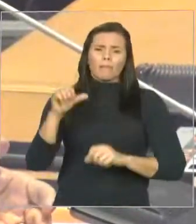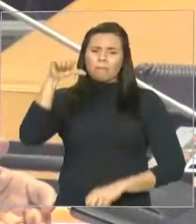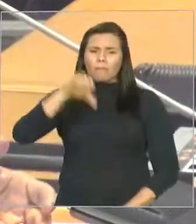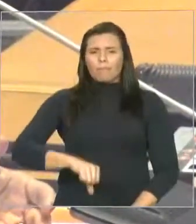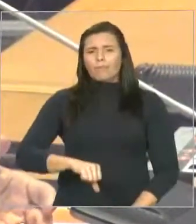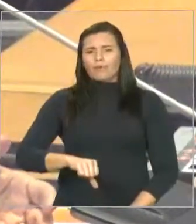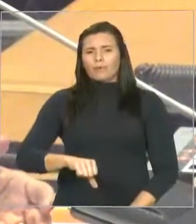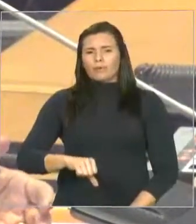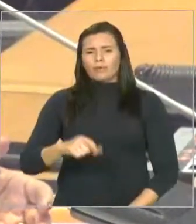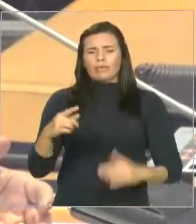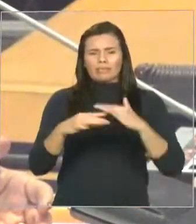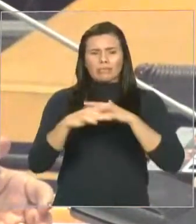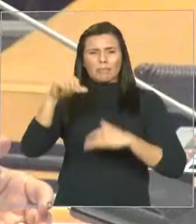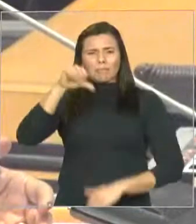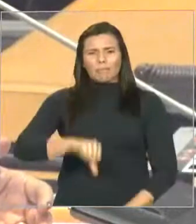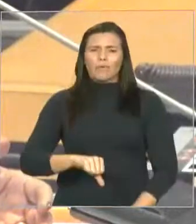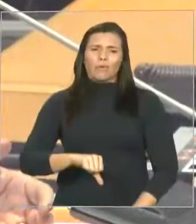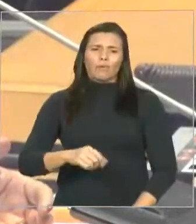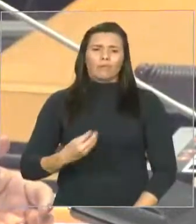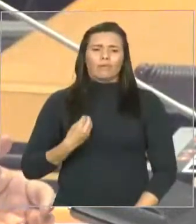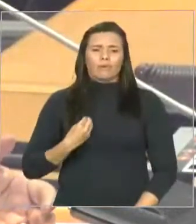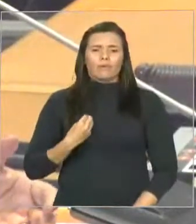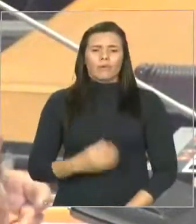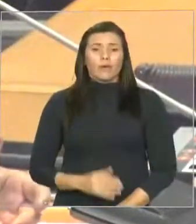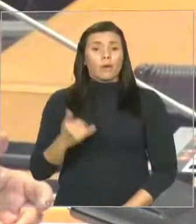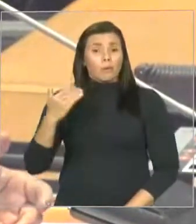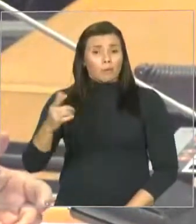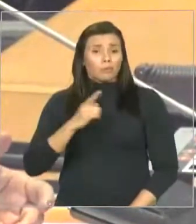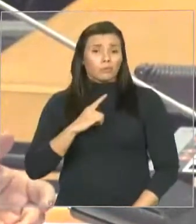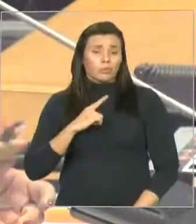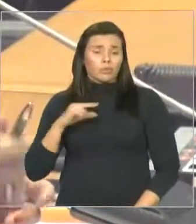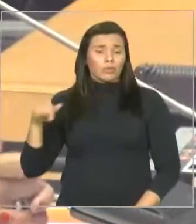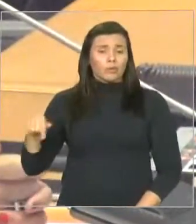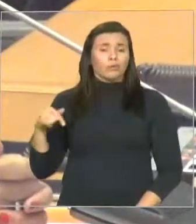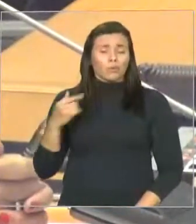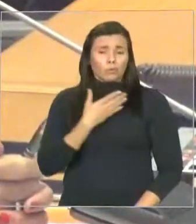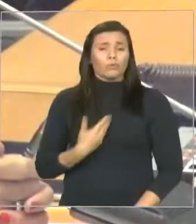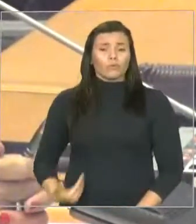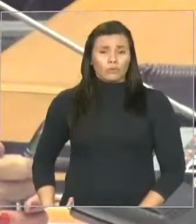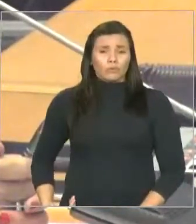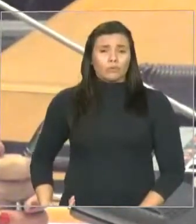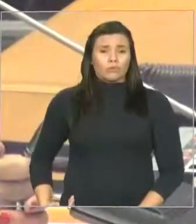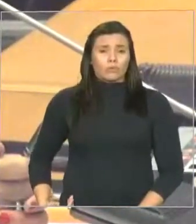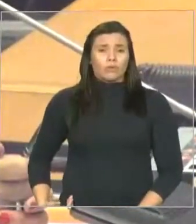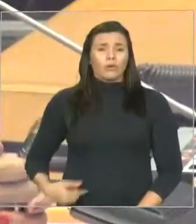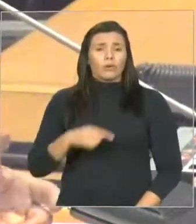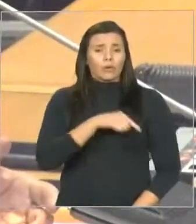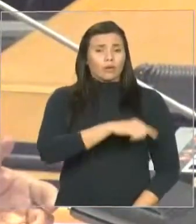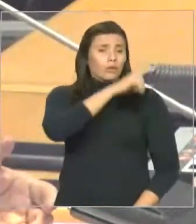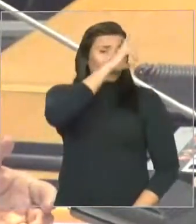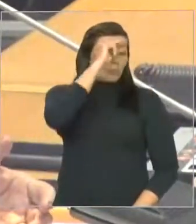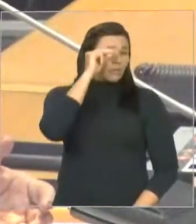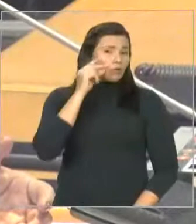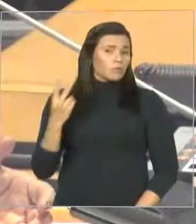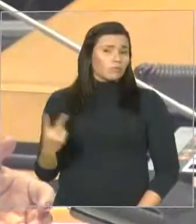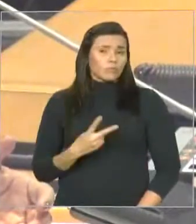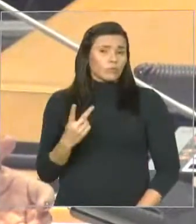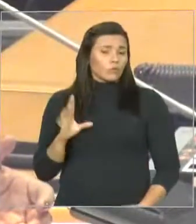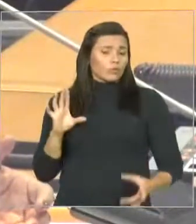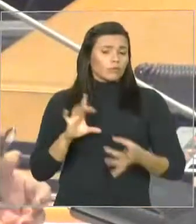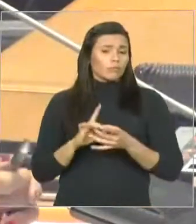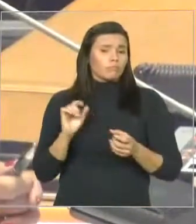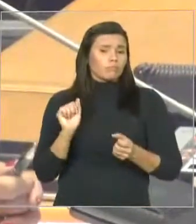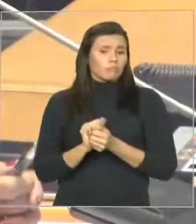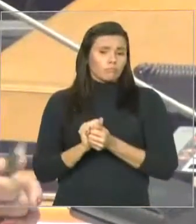tem um governador e um prefeito que são aliados e que poderiam deixar,